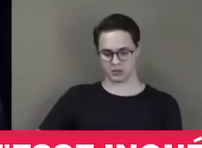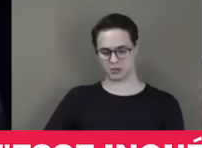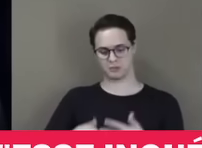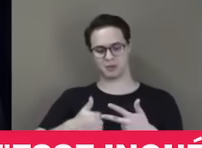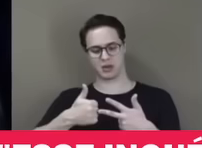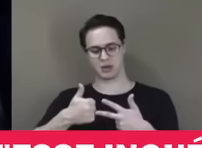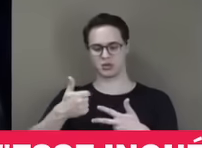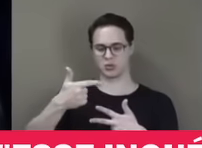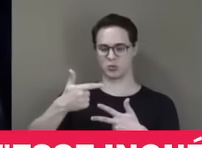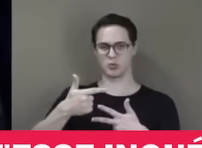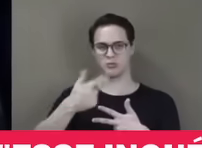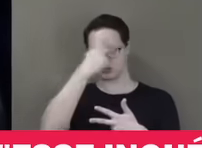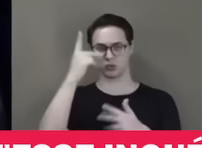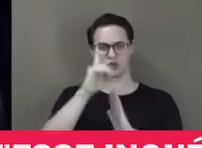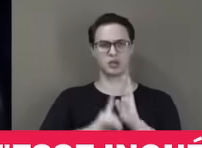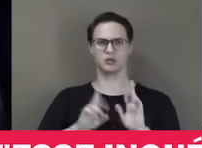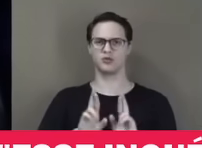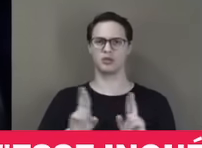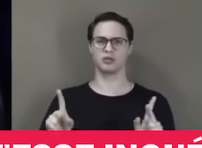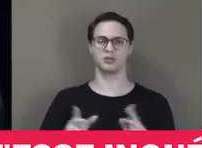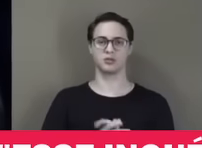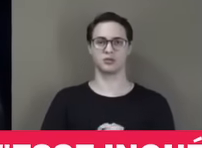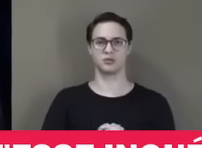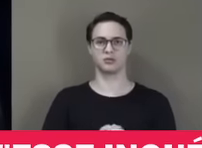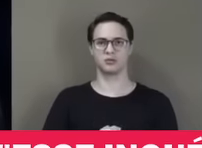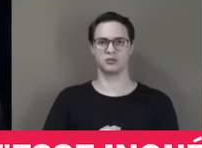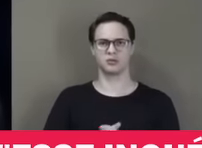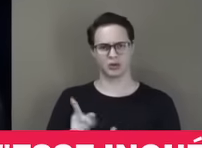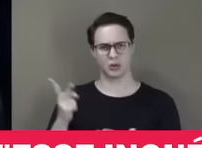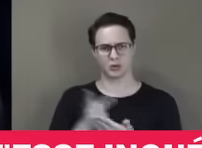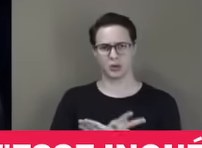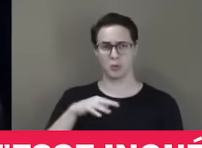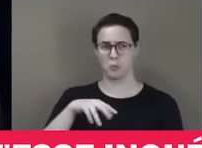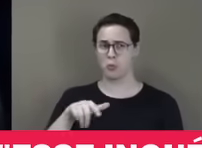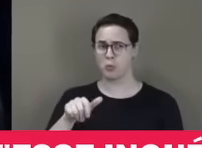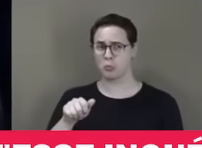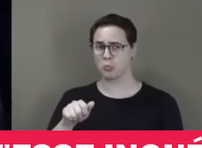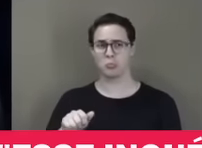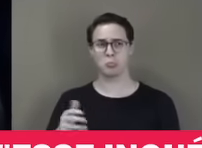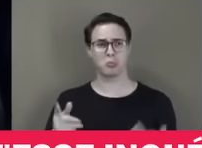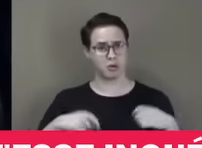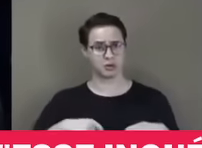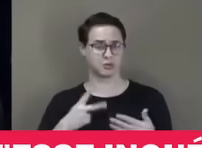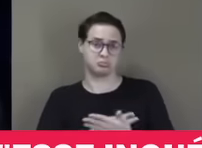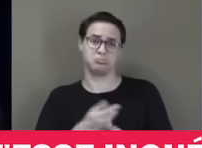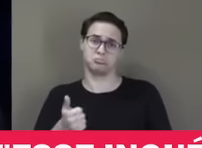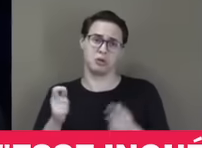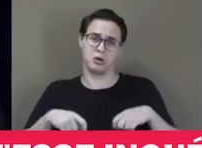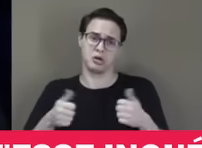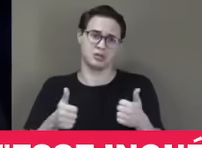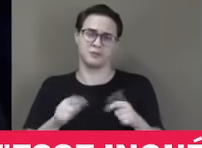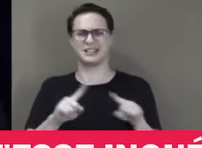classe, ministros com direitos e prerrogativas diferentes. Isso já aconteceu em algum país do mundo? Não. Pode acontecer? Pode. Só é estranho.